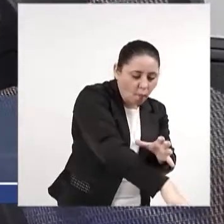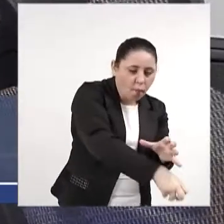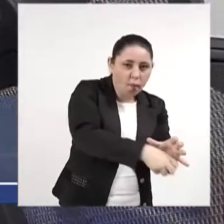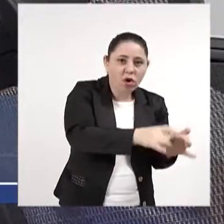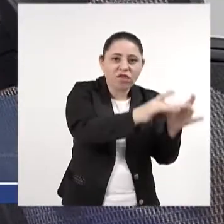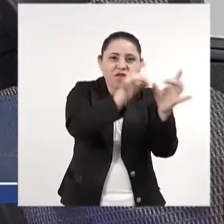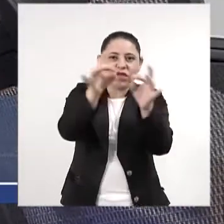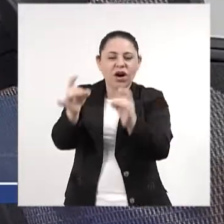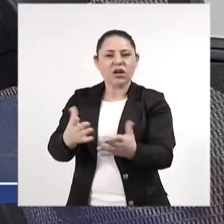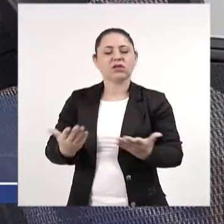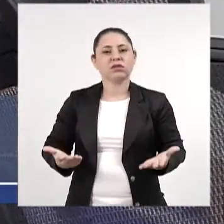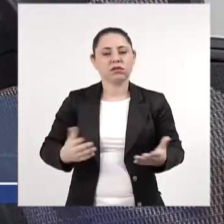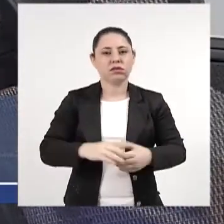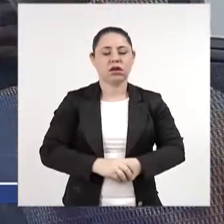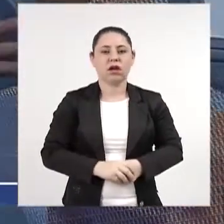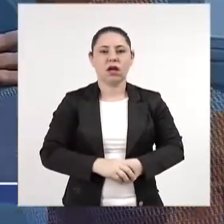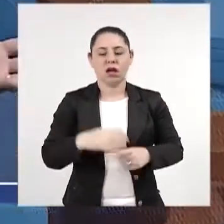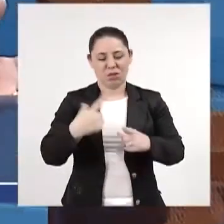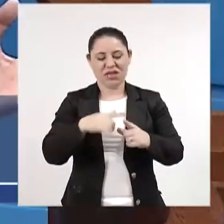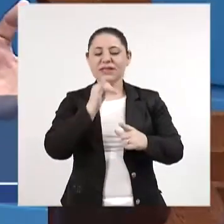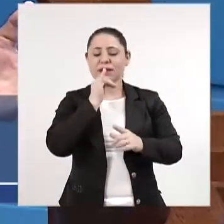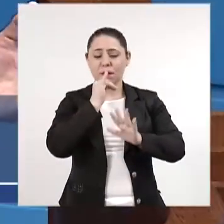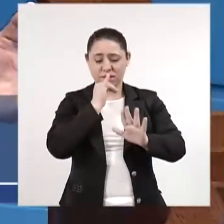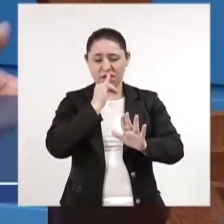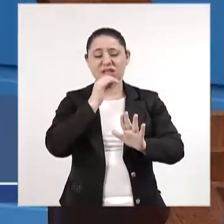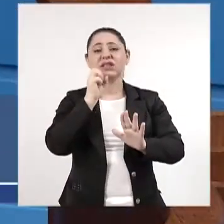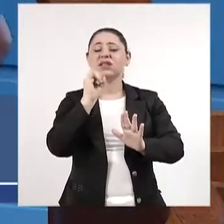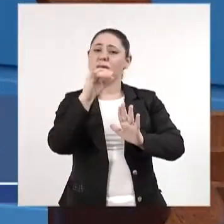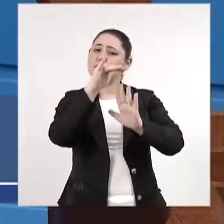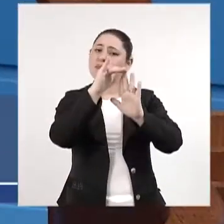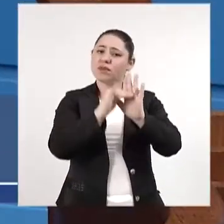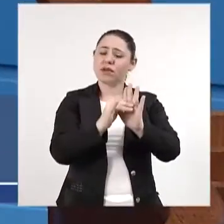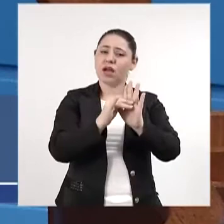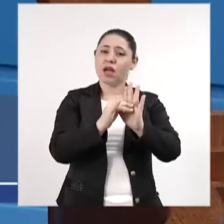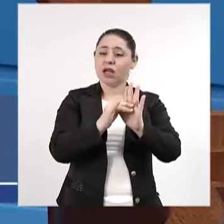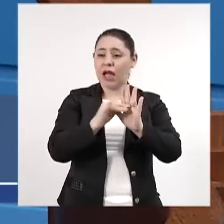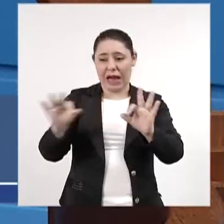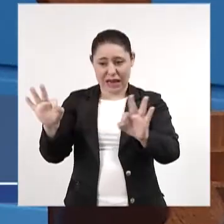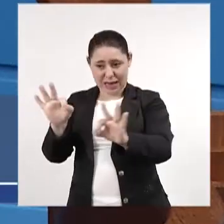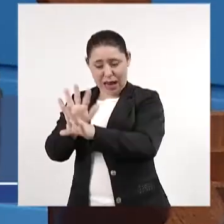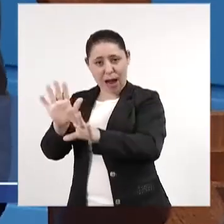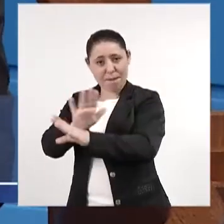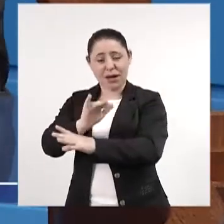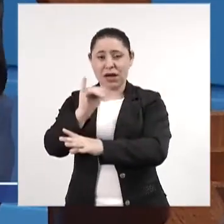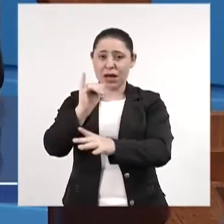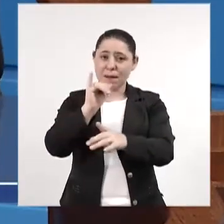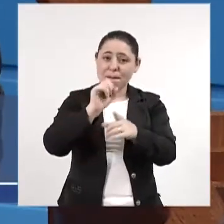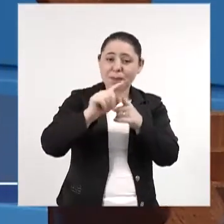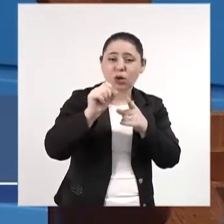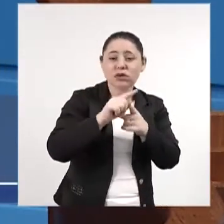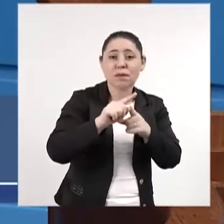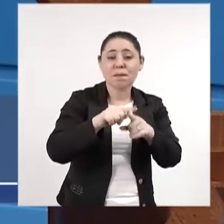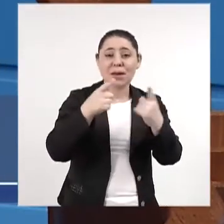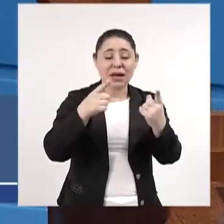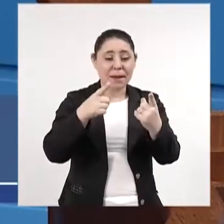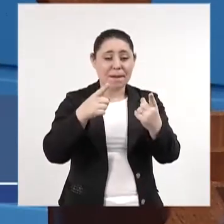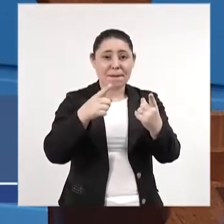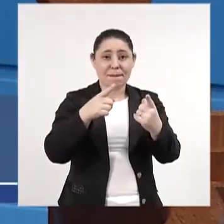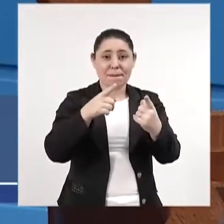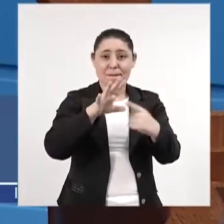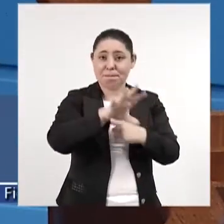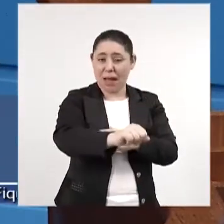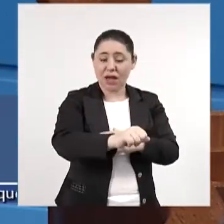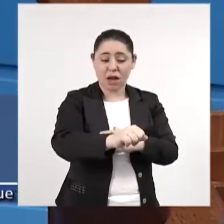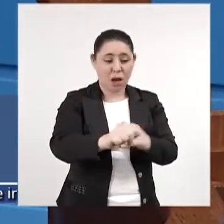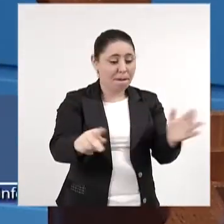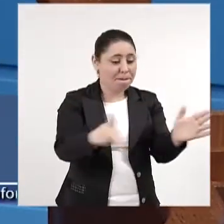adianta baixar o custo do nosso combustível aqui, tirando os impostos, e ao mesmo tempo pegar o nosso patrimônio, que é